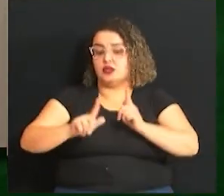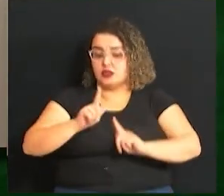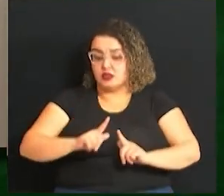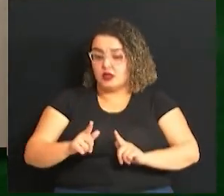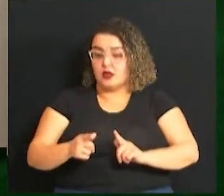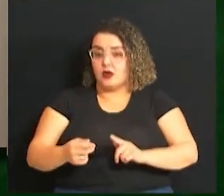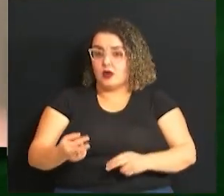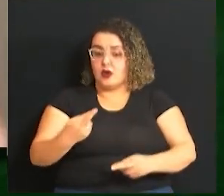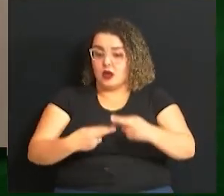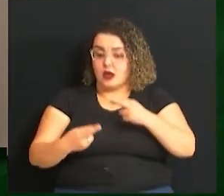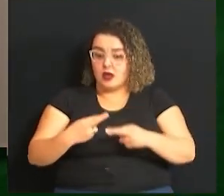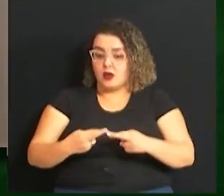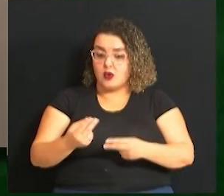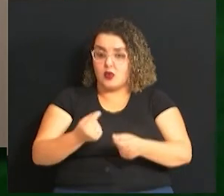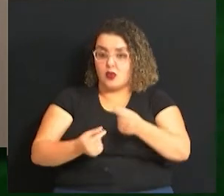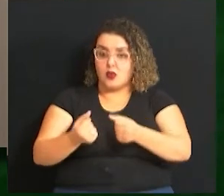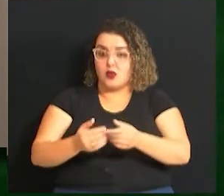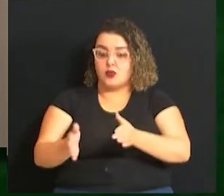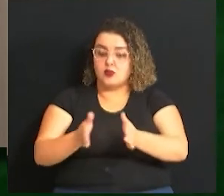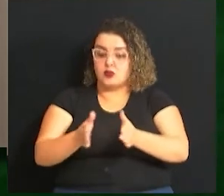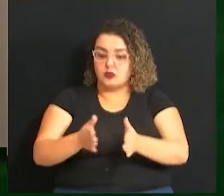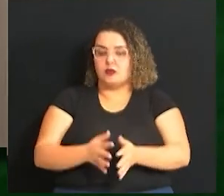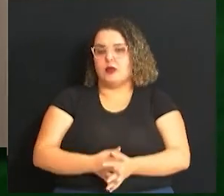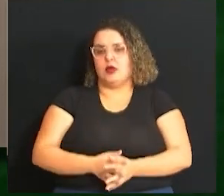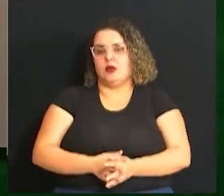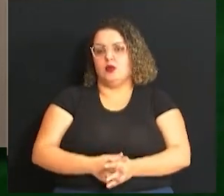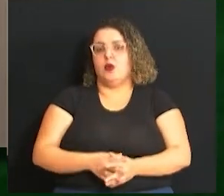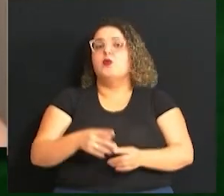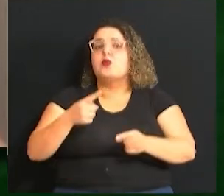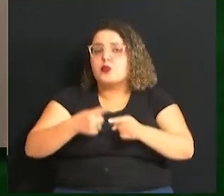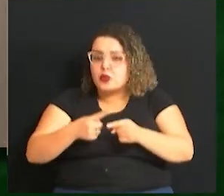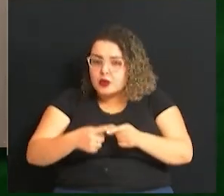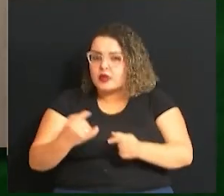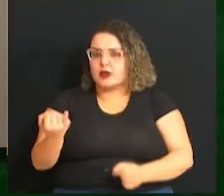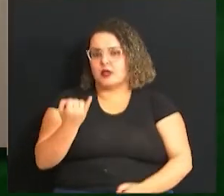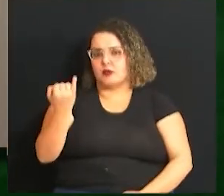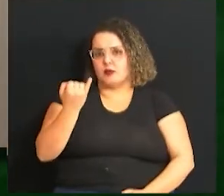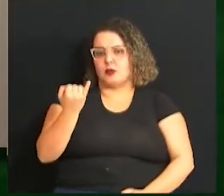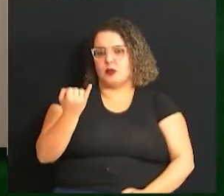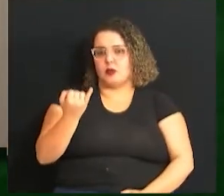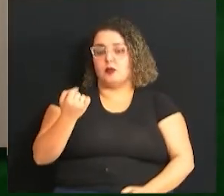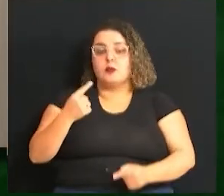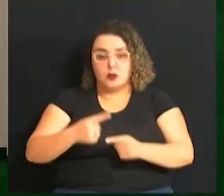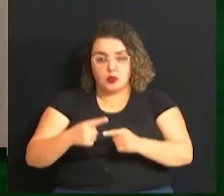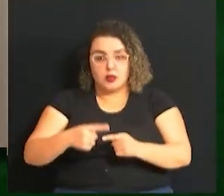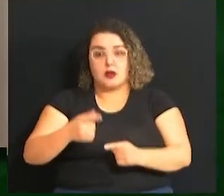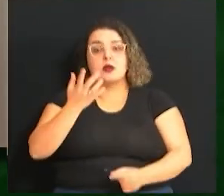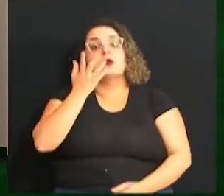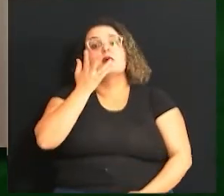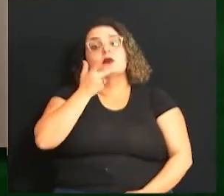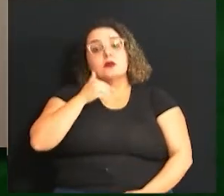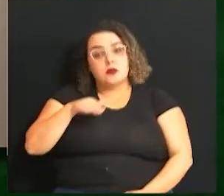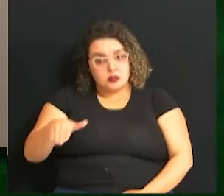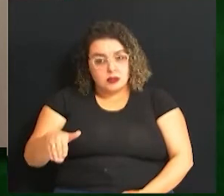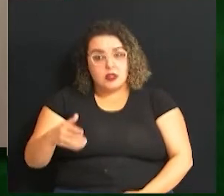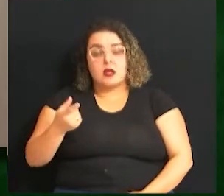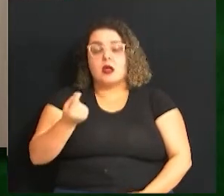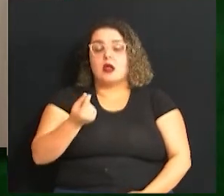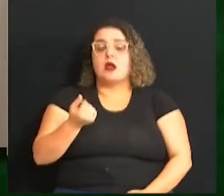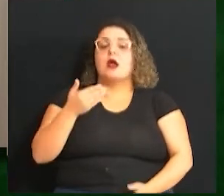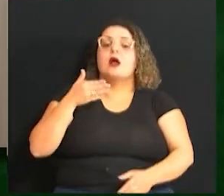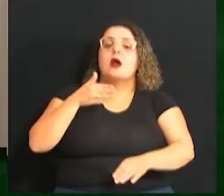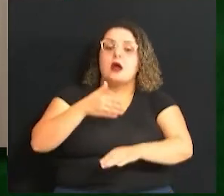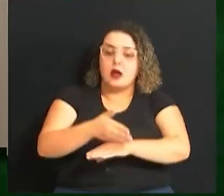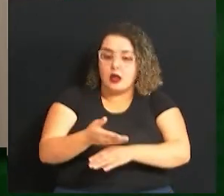recursos financeiros num determinado intervalo de tempo. Por que isso é importante? Porque a criança vai ter acesso